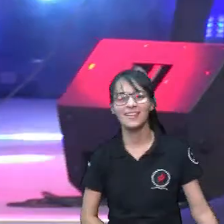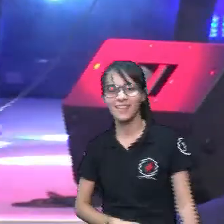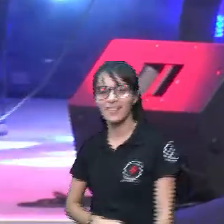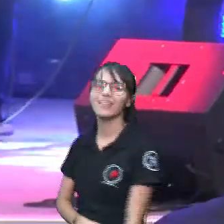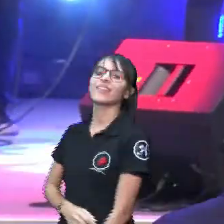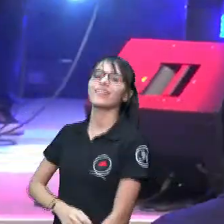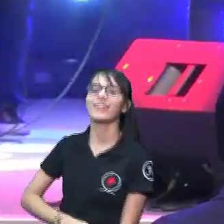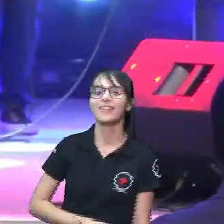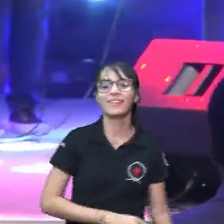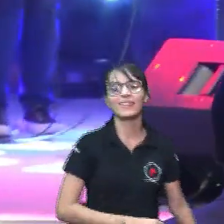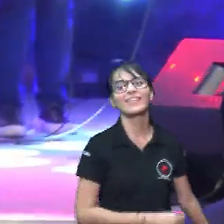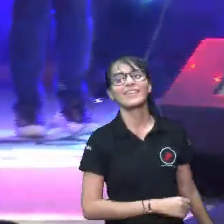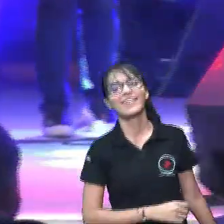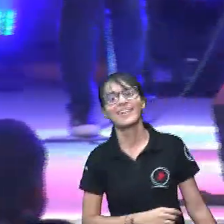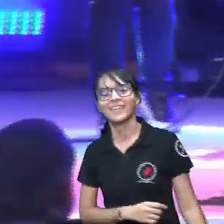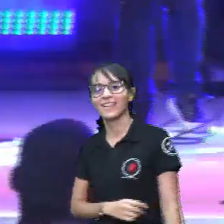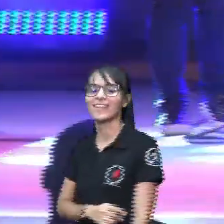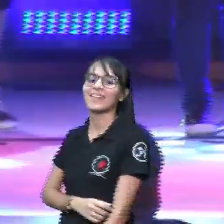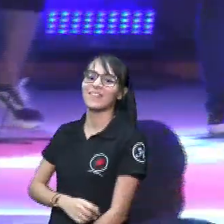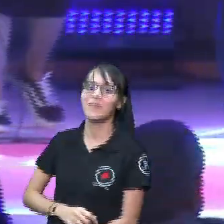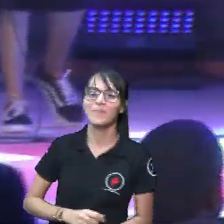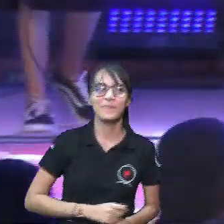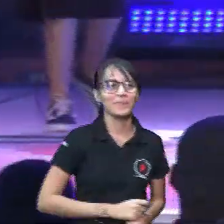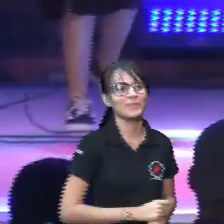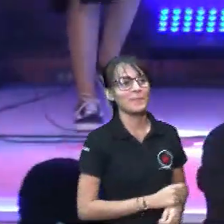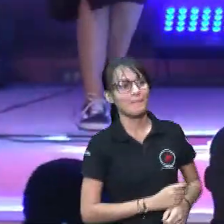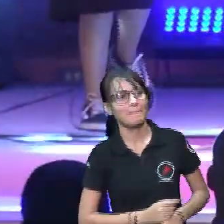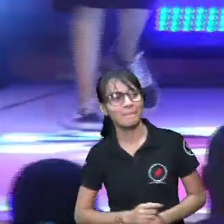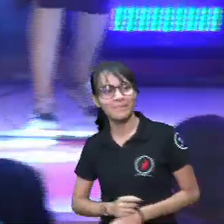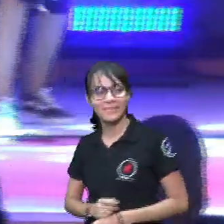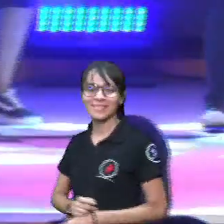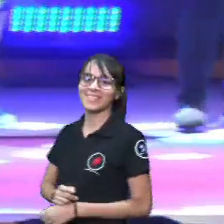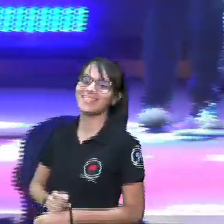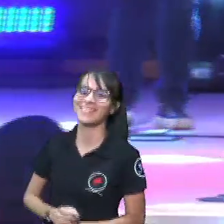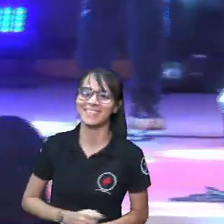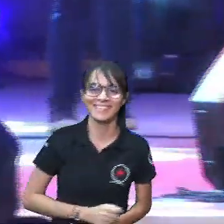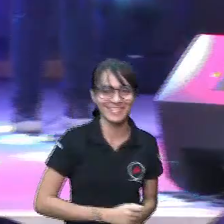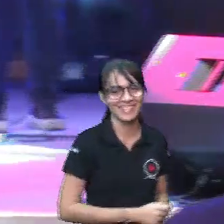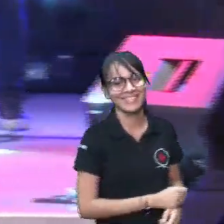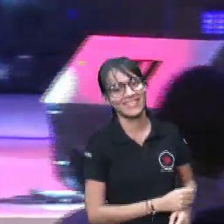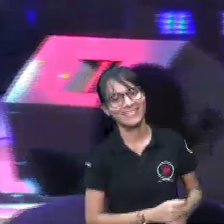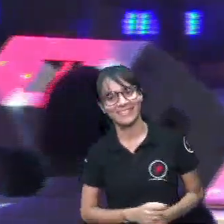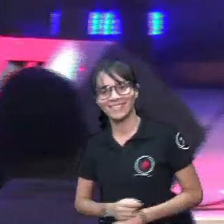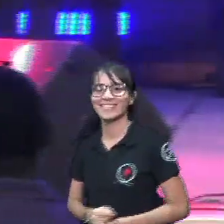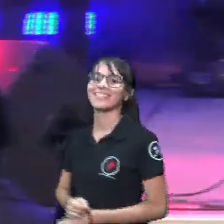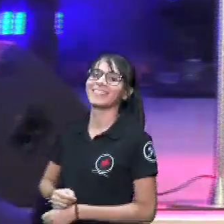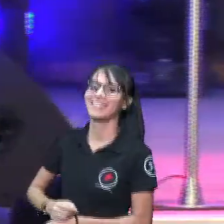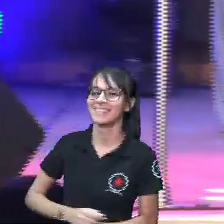Ele levou.